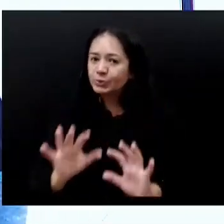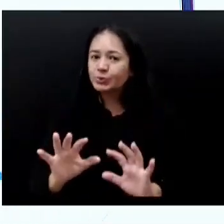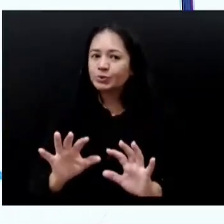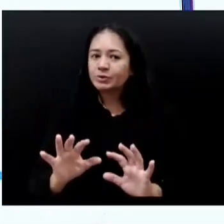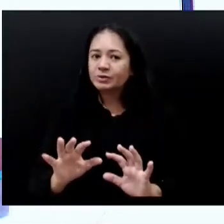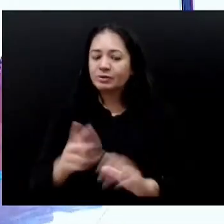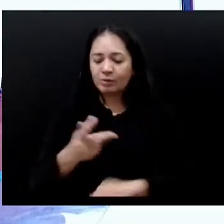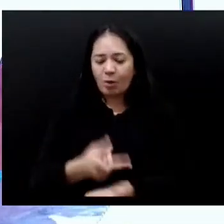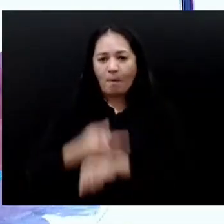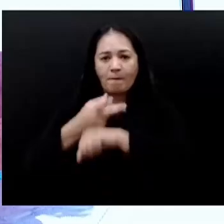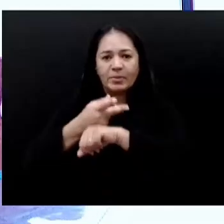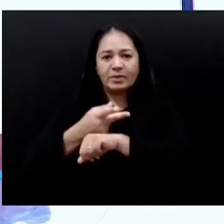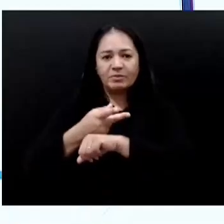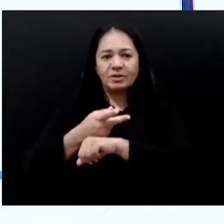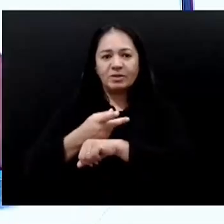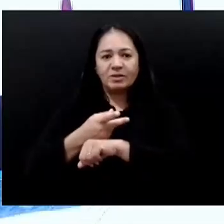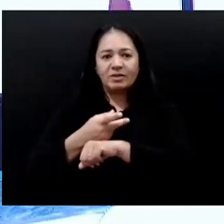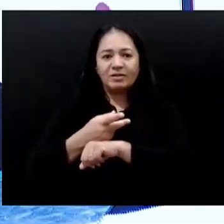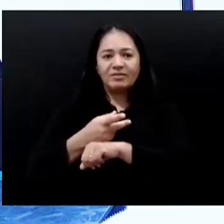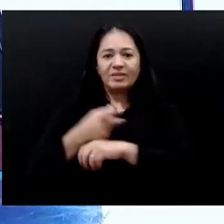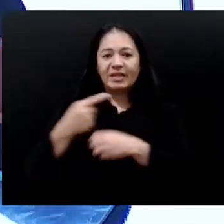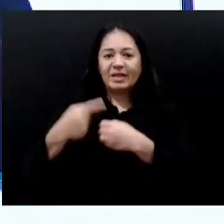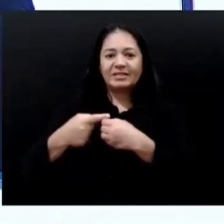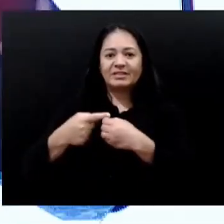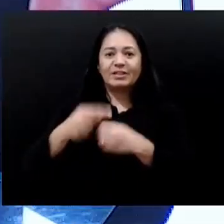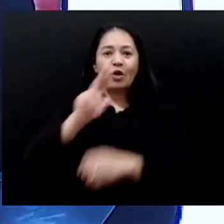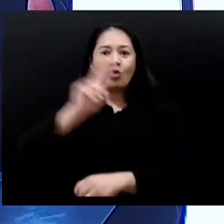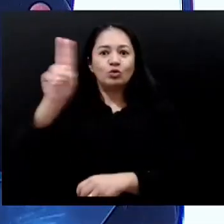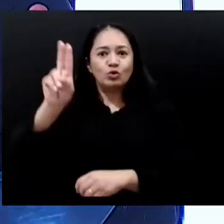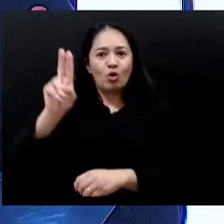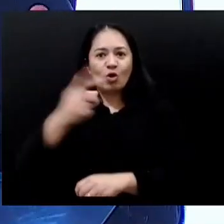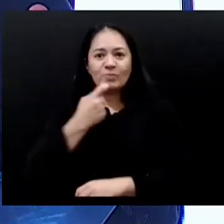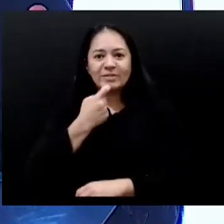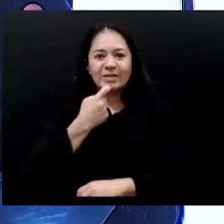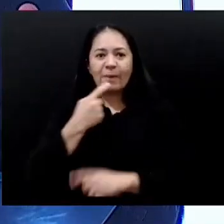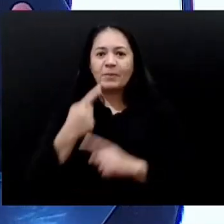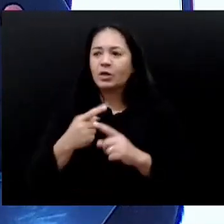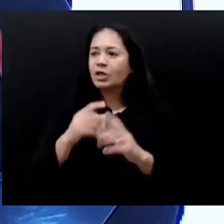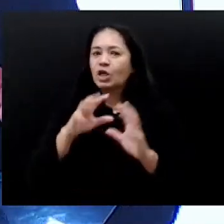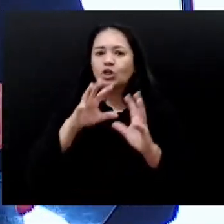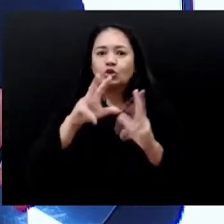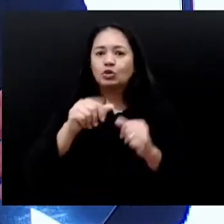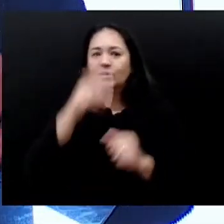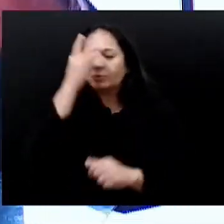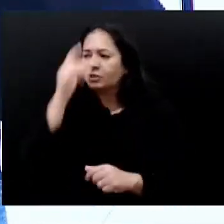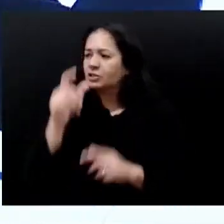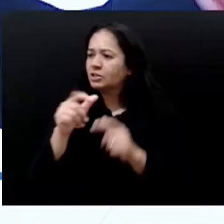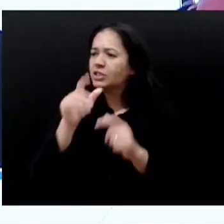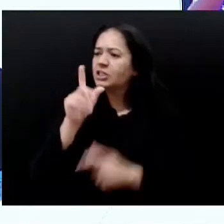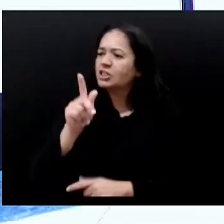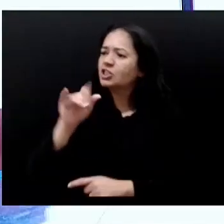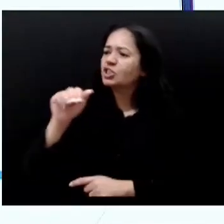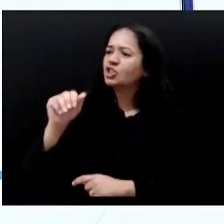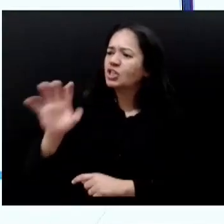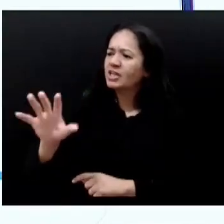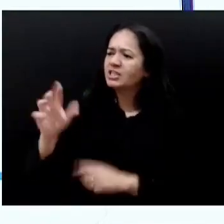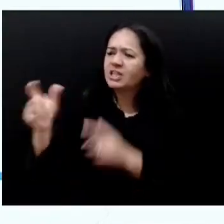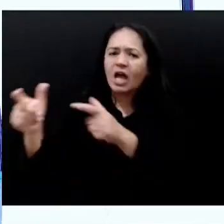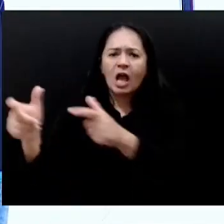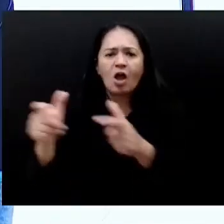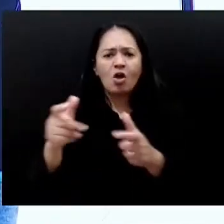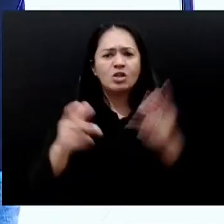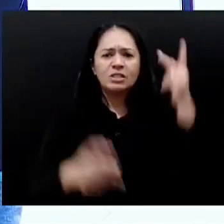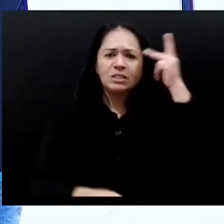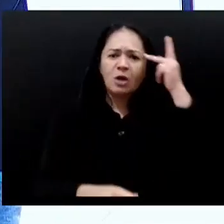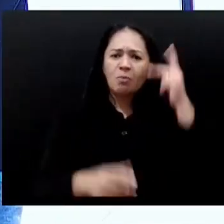Vai a cidade, vai o nome da cidade de Campinas. Porque todo mundo pergunta, de onde veio esse gin? Veio de São Paulo, do Rio de Janeiro? Não, esse gin